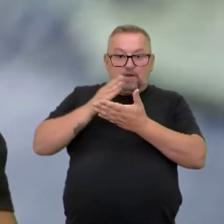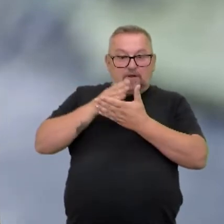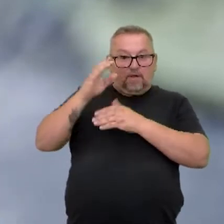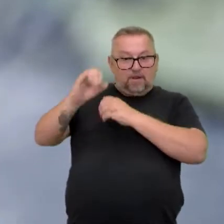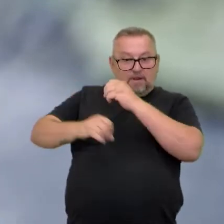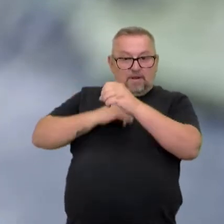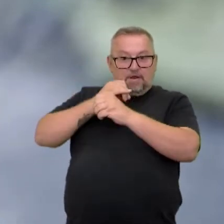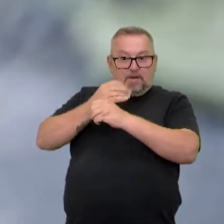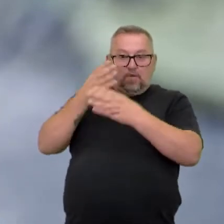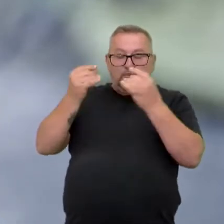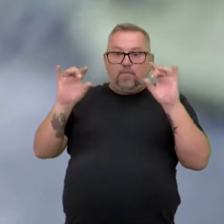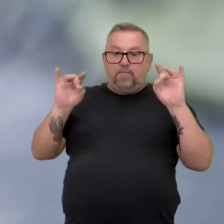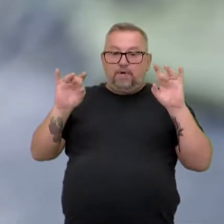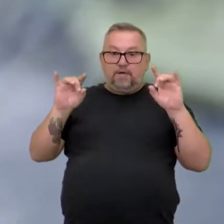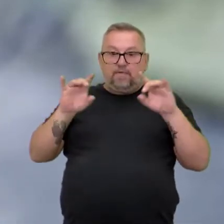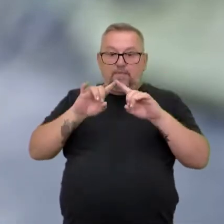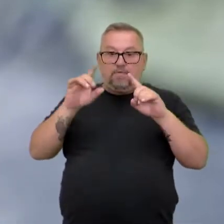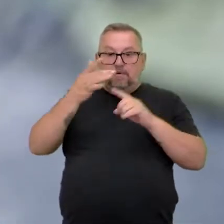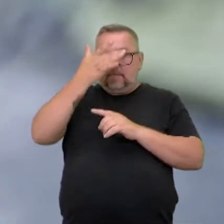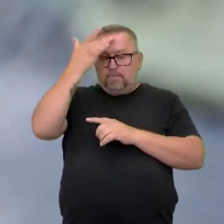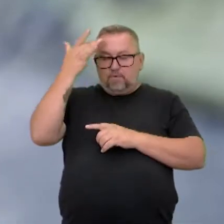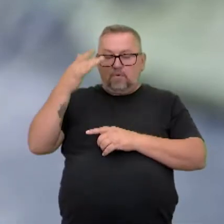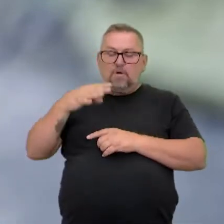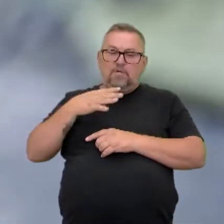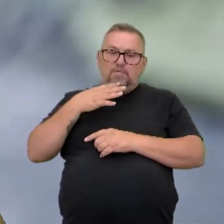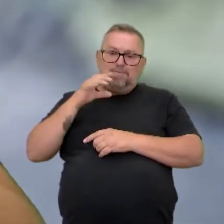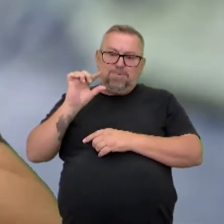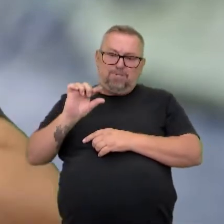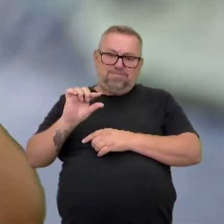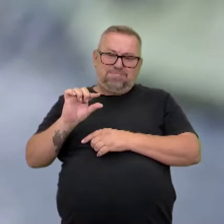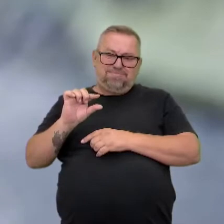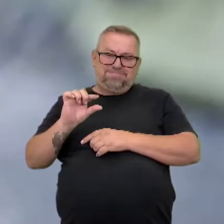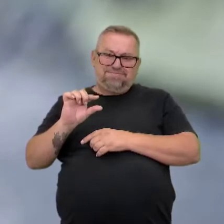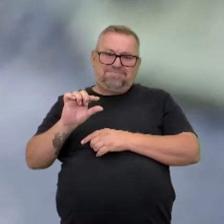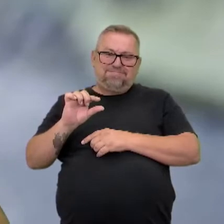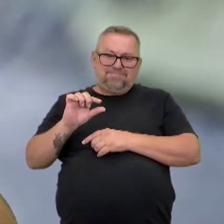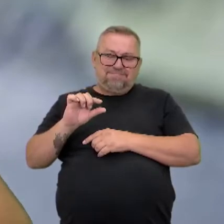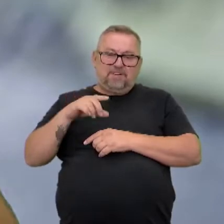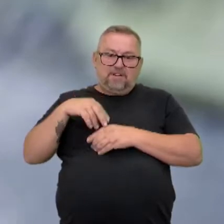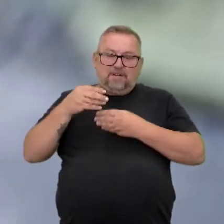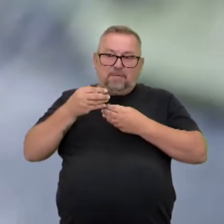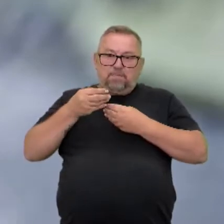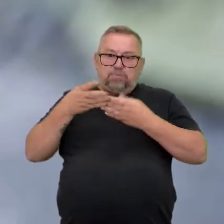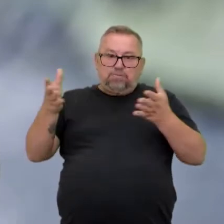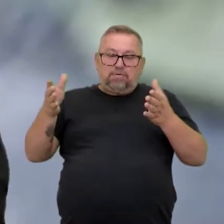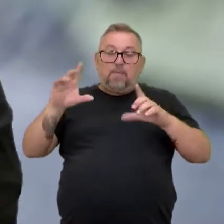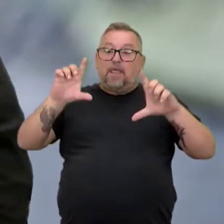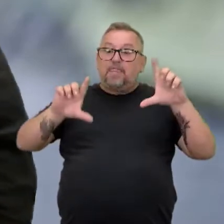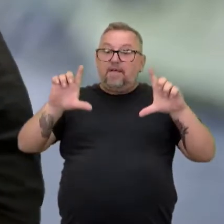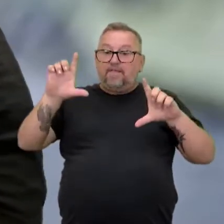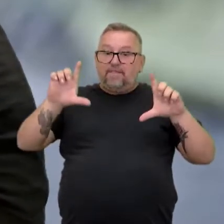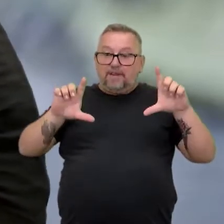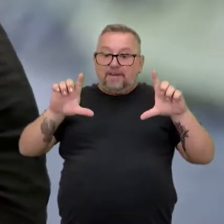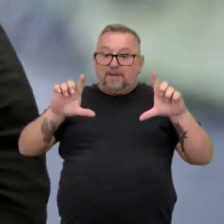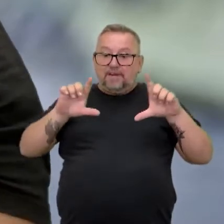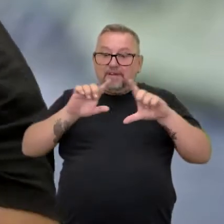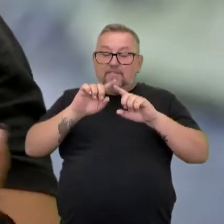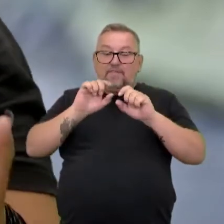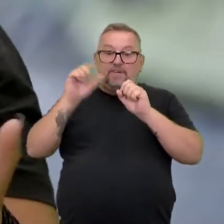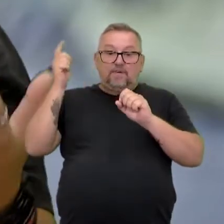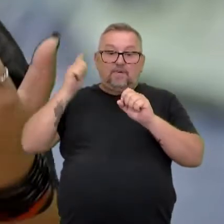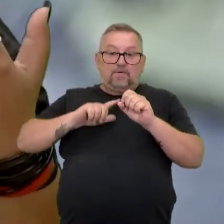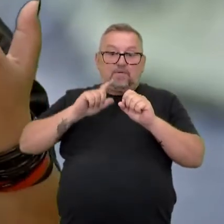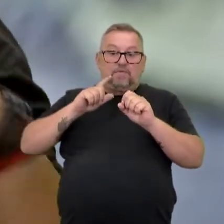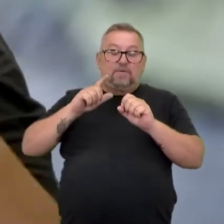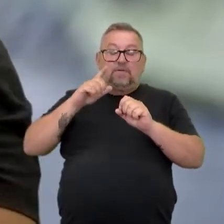muito específico, que poucas pessoas conhecem, e você jogar esse meme para uma TV, às vezes, se você quer alcançar um público mais